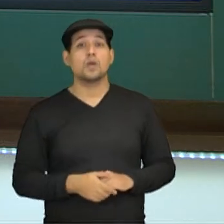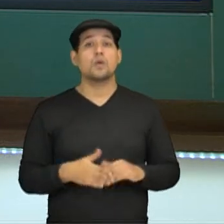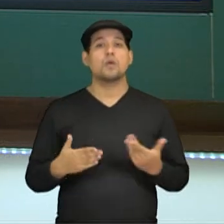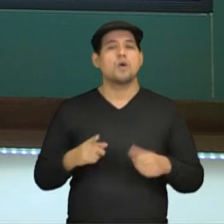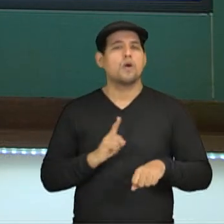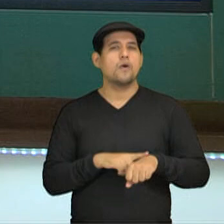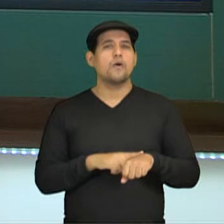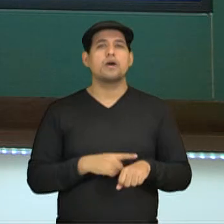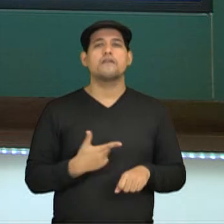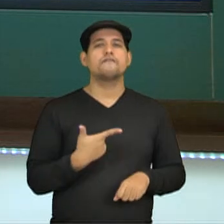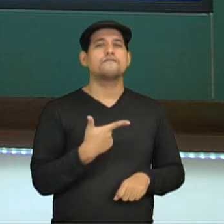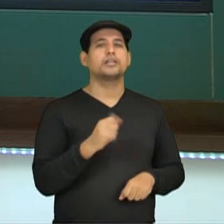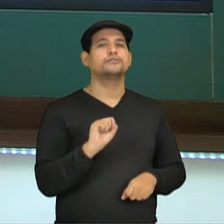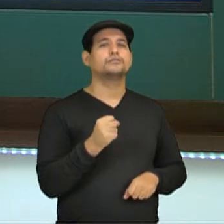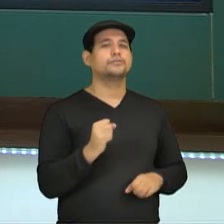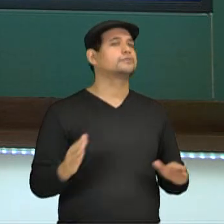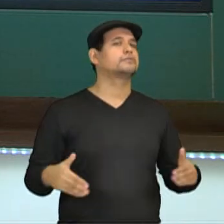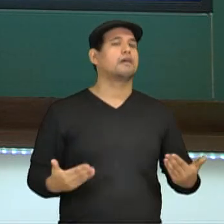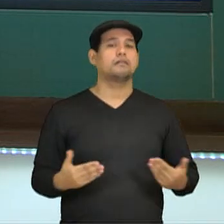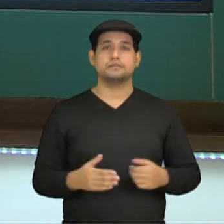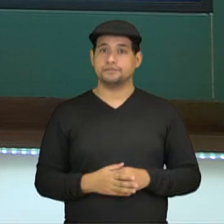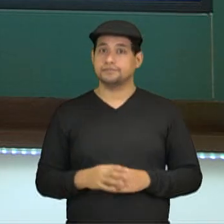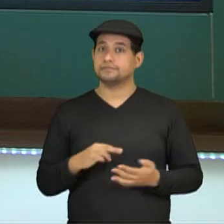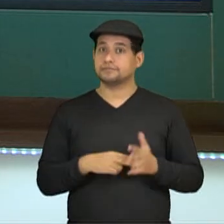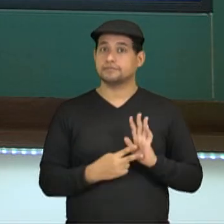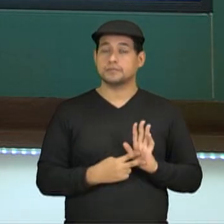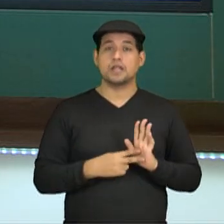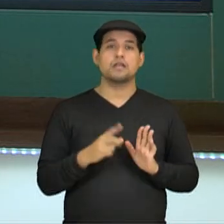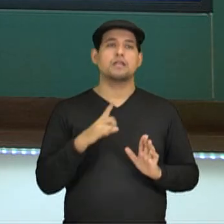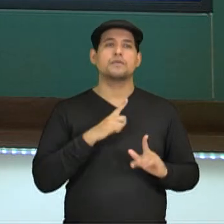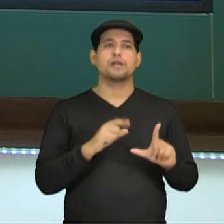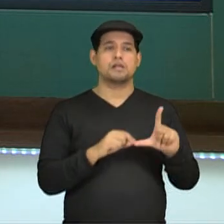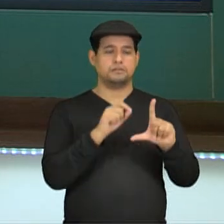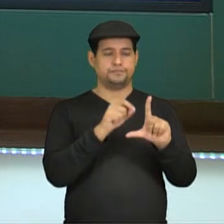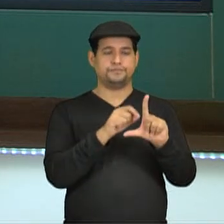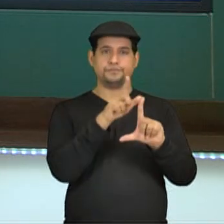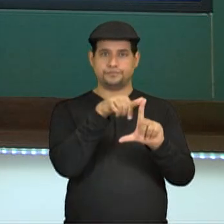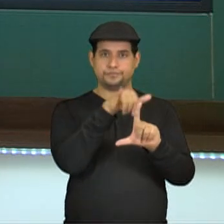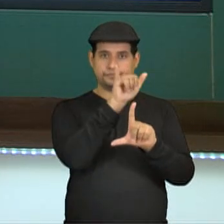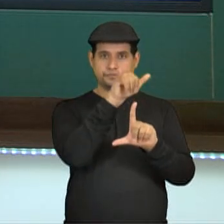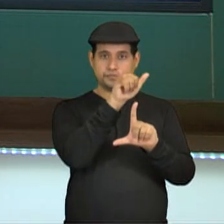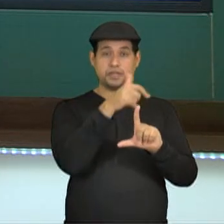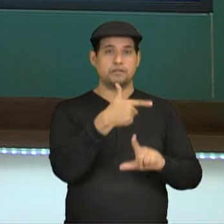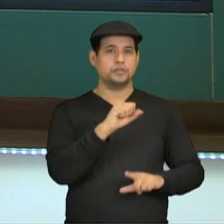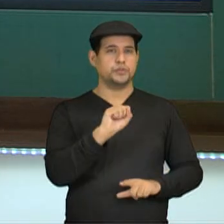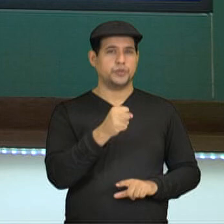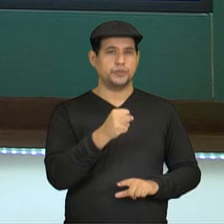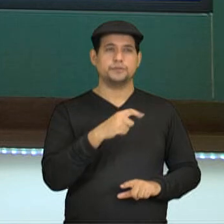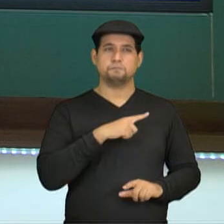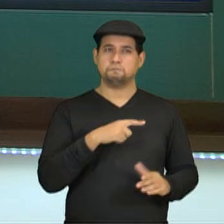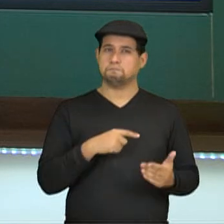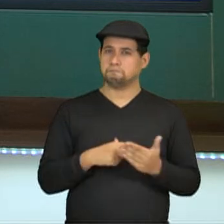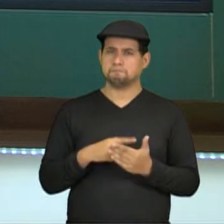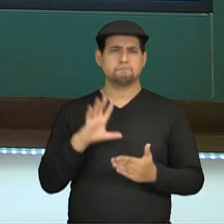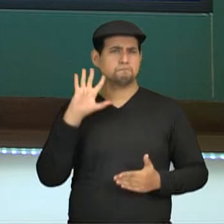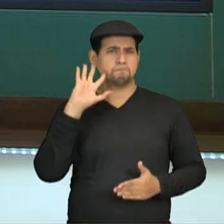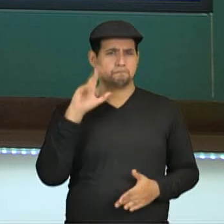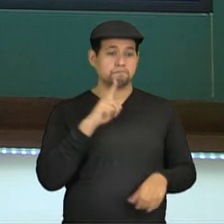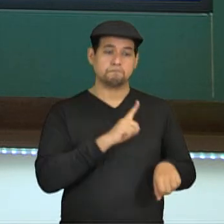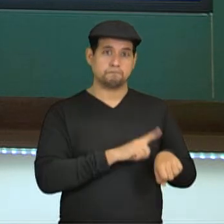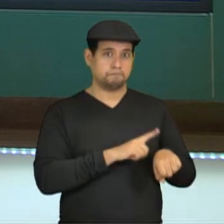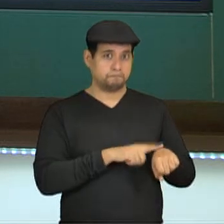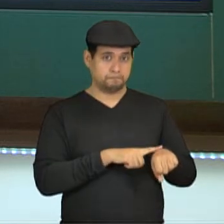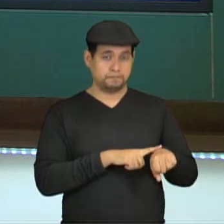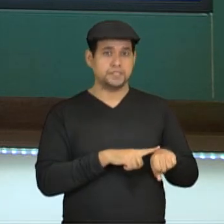deu 28 graus? Então, a temperatura está no eixo vertical, eixo Y, ó. 28 graus está aqui, ó. Acontece nesse